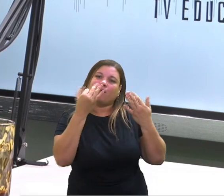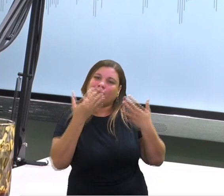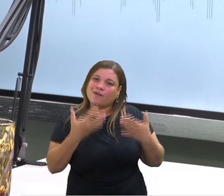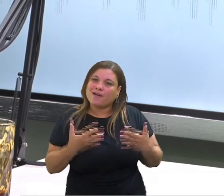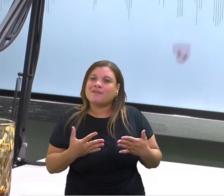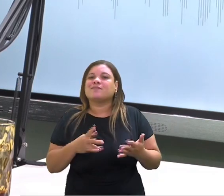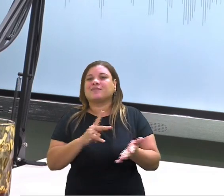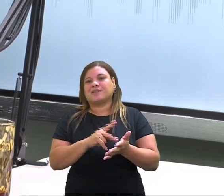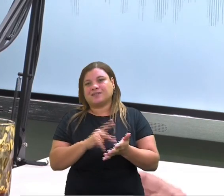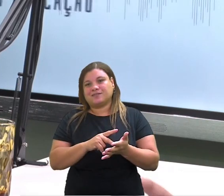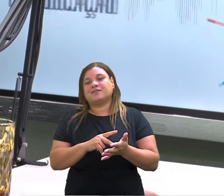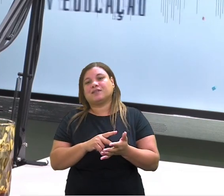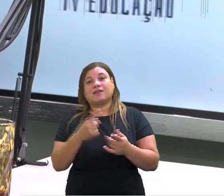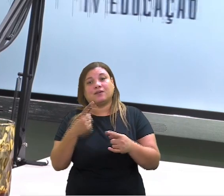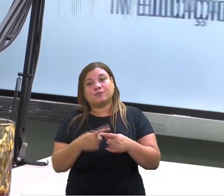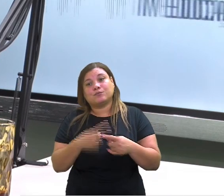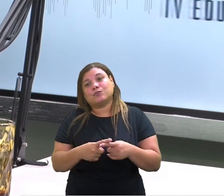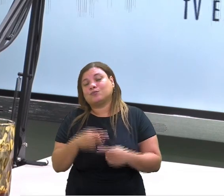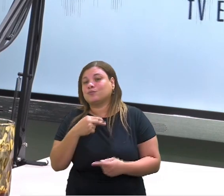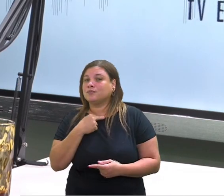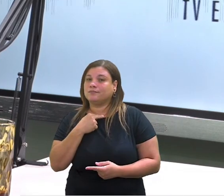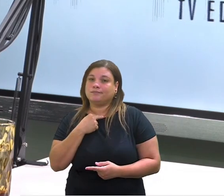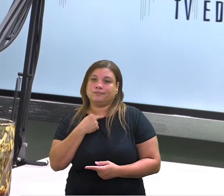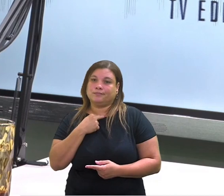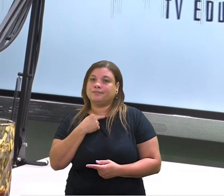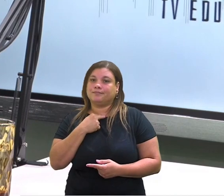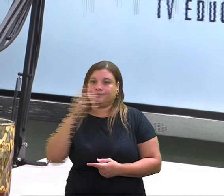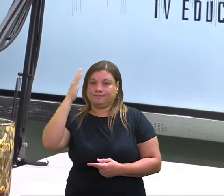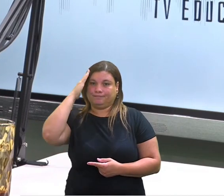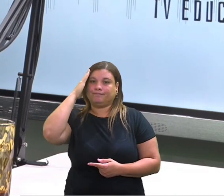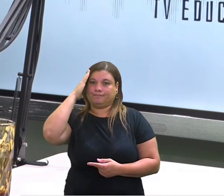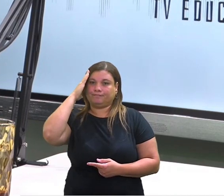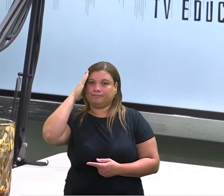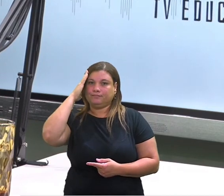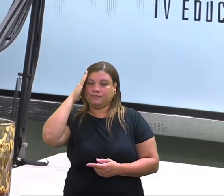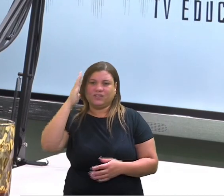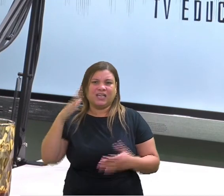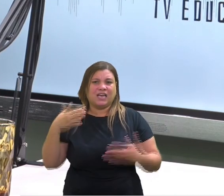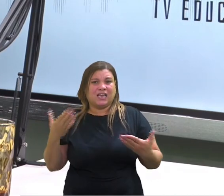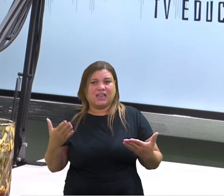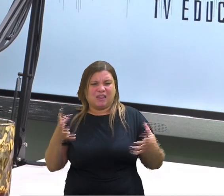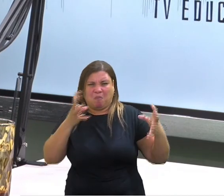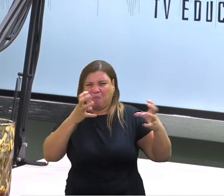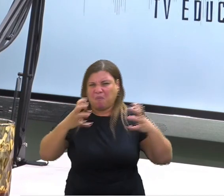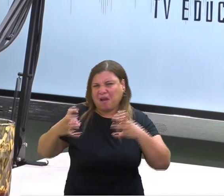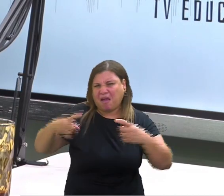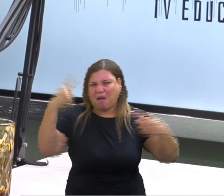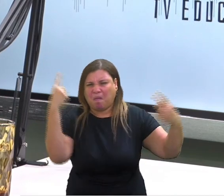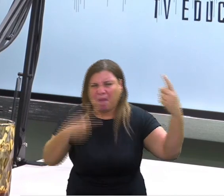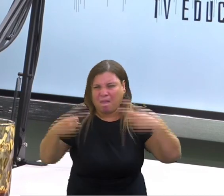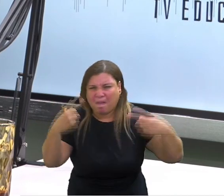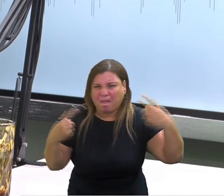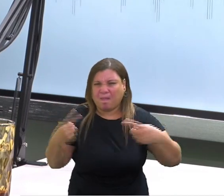a punição é o último caso, o último. Então, é interessante saber o que está acontecendo. Imagina